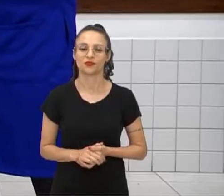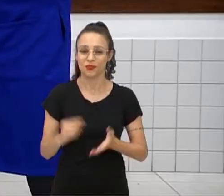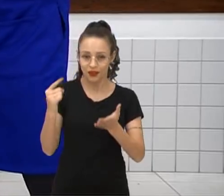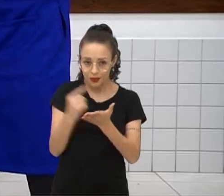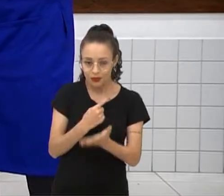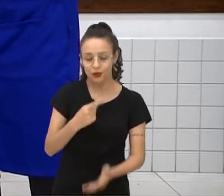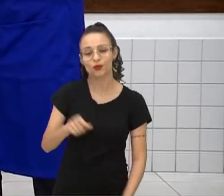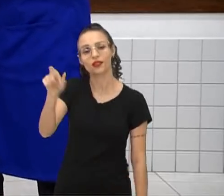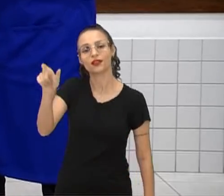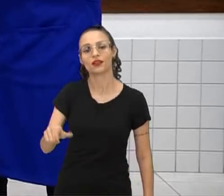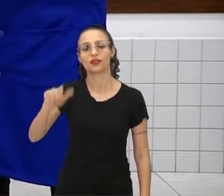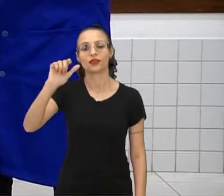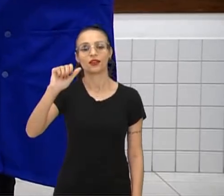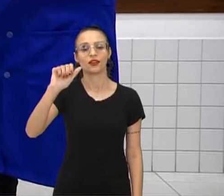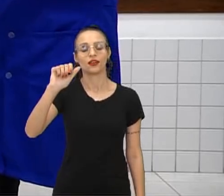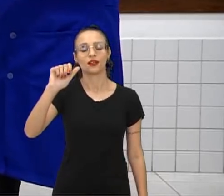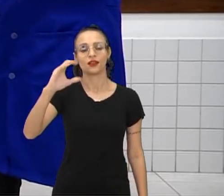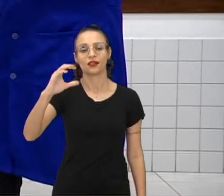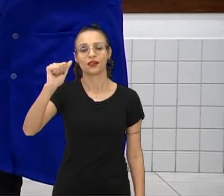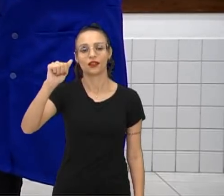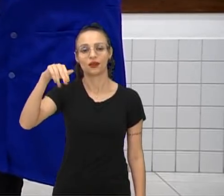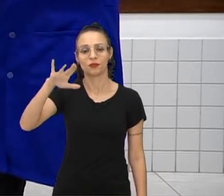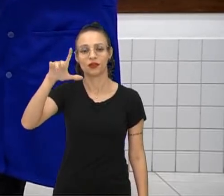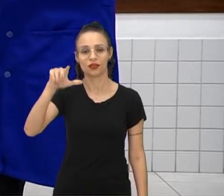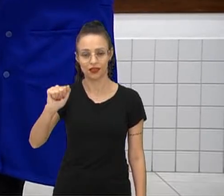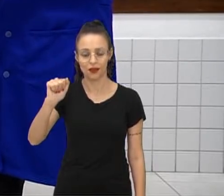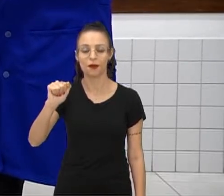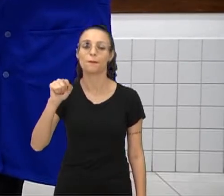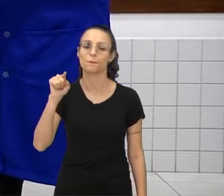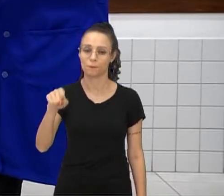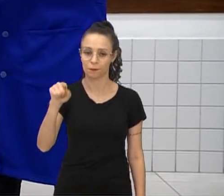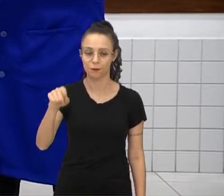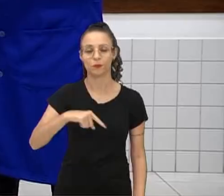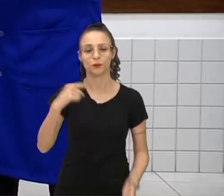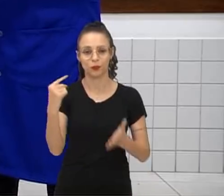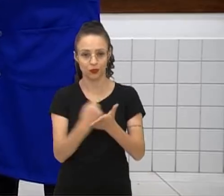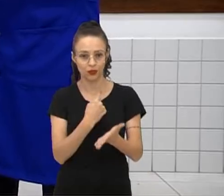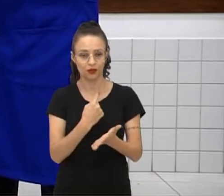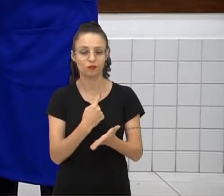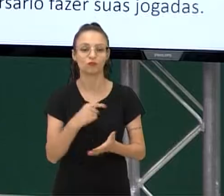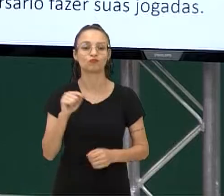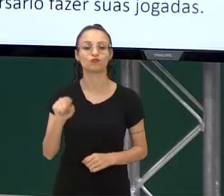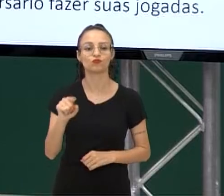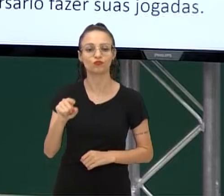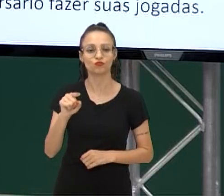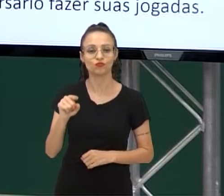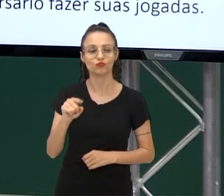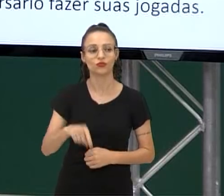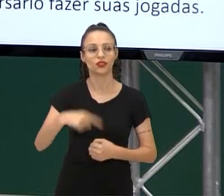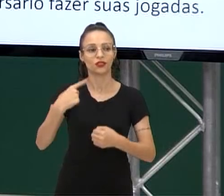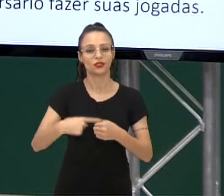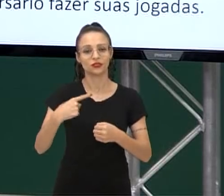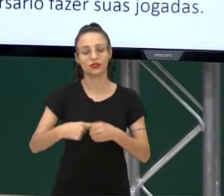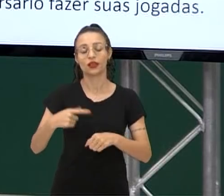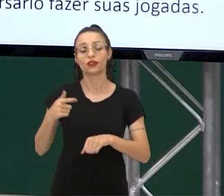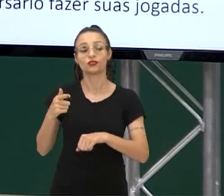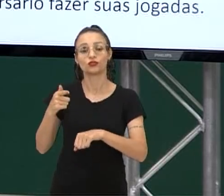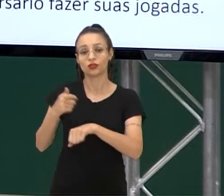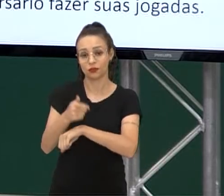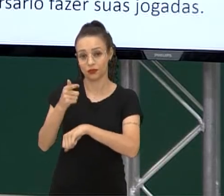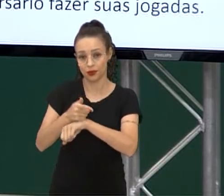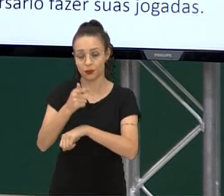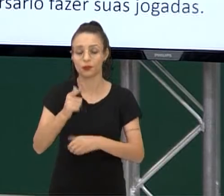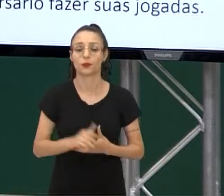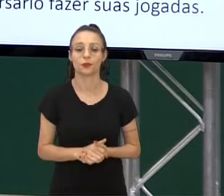da aluna Camila, lá do Colégio Nossa Senhora do Desterro, da região de São Bento, lá na Lapa. Abraço para